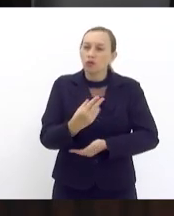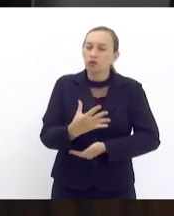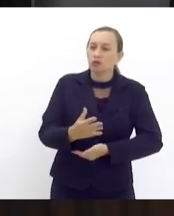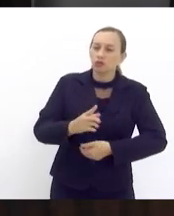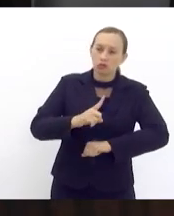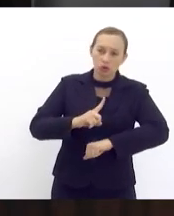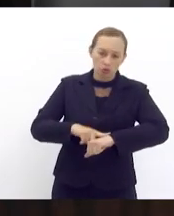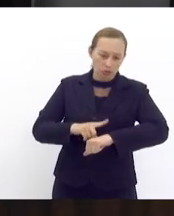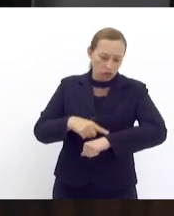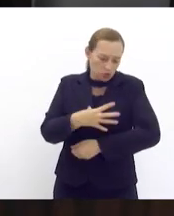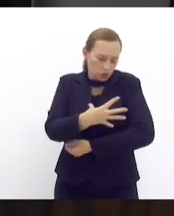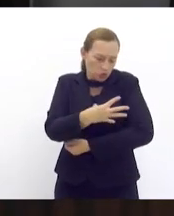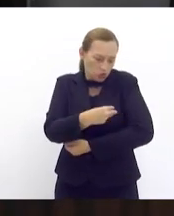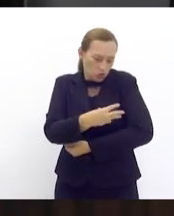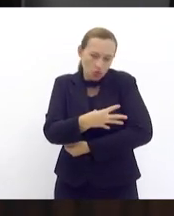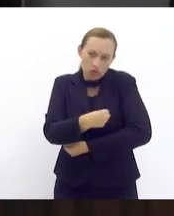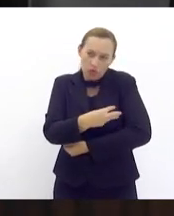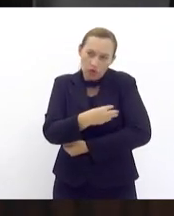ou